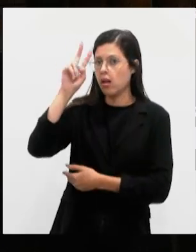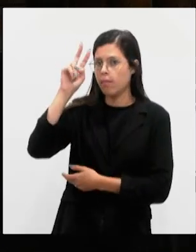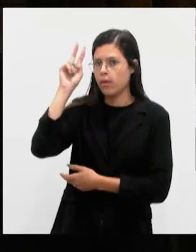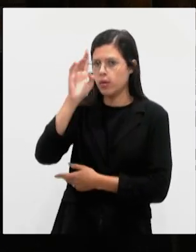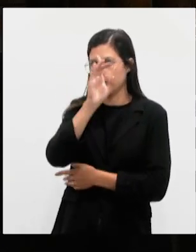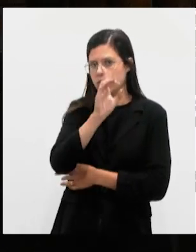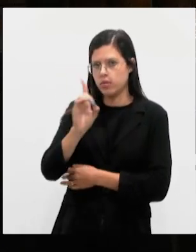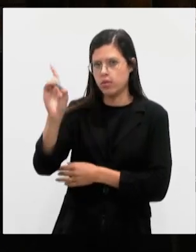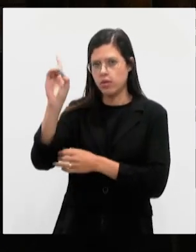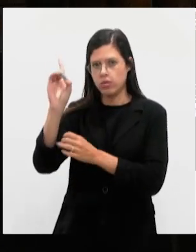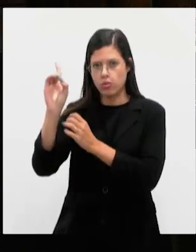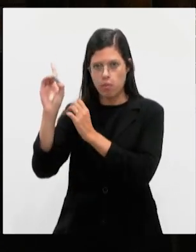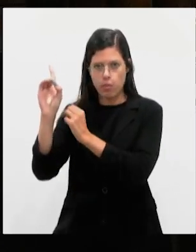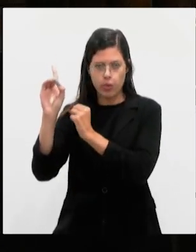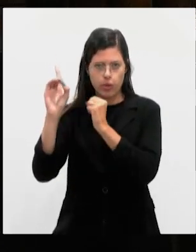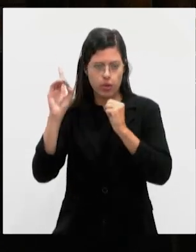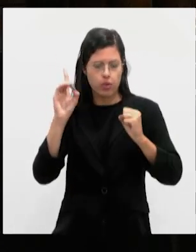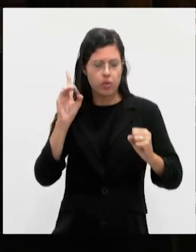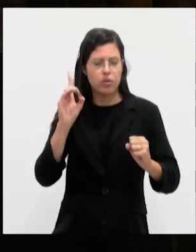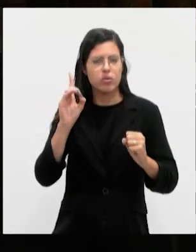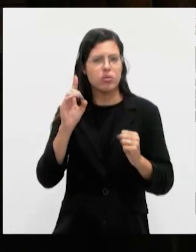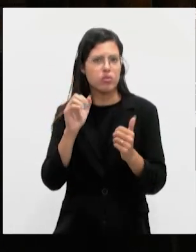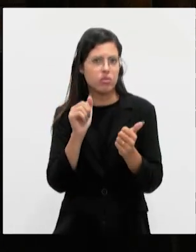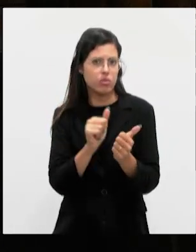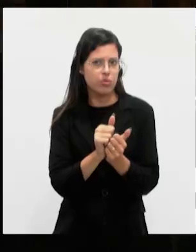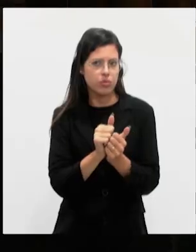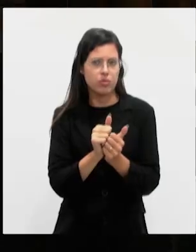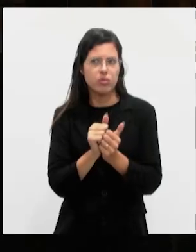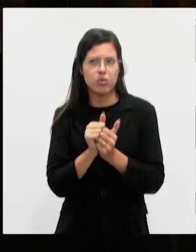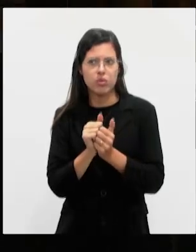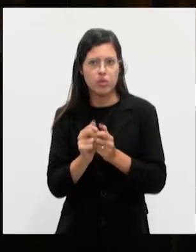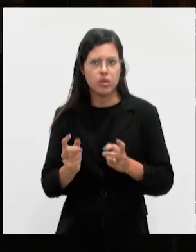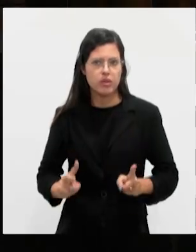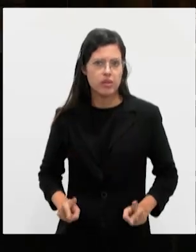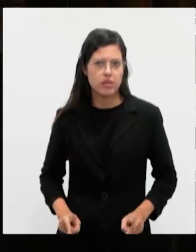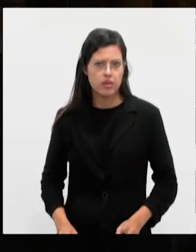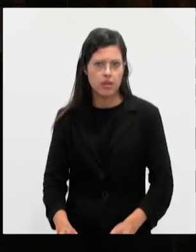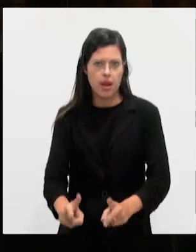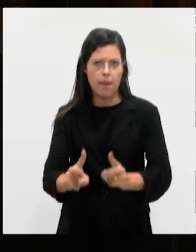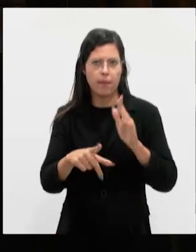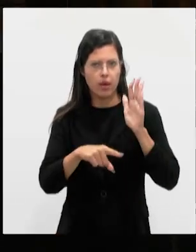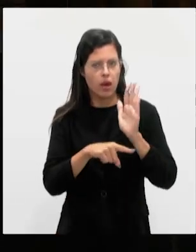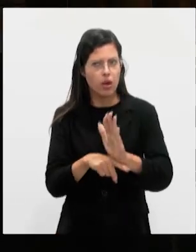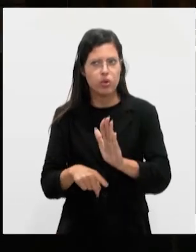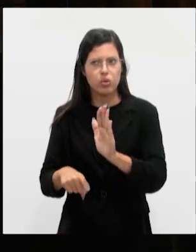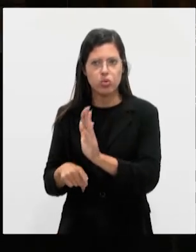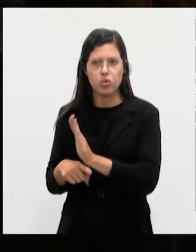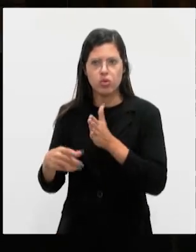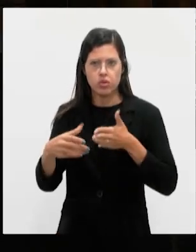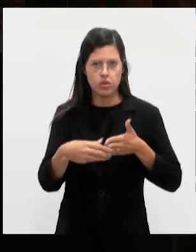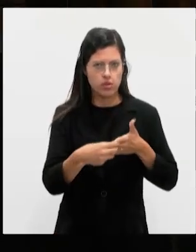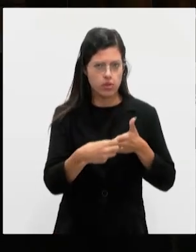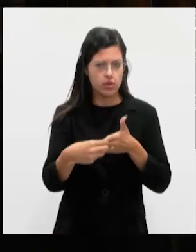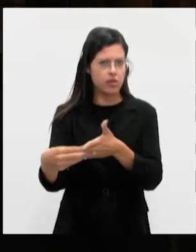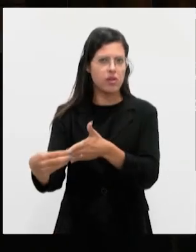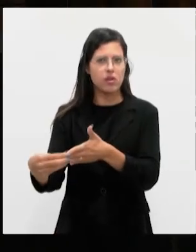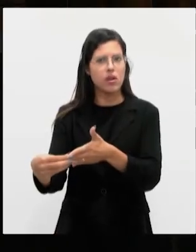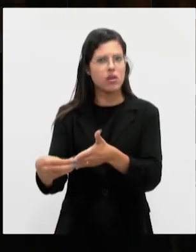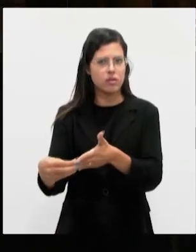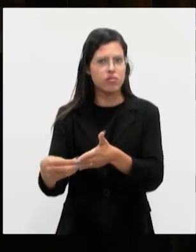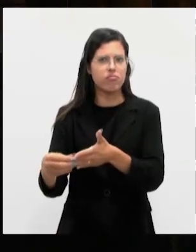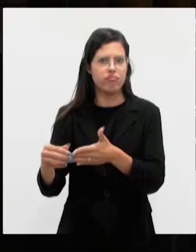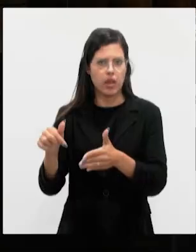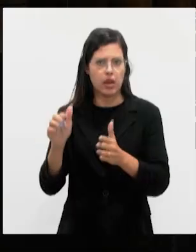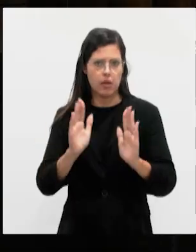Deus Todo-Poderoso que estaria com eles, sempre ajudando e guiando naquele